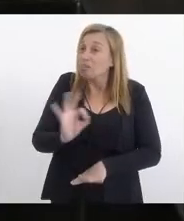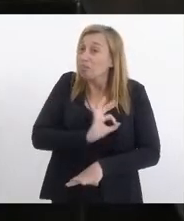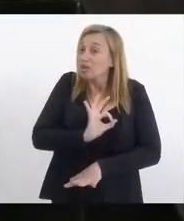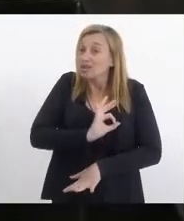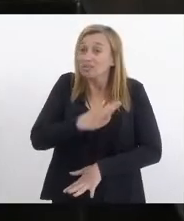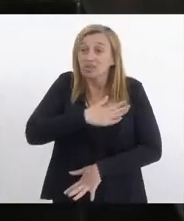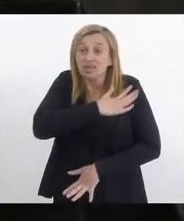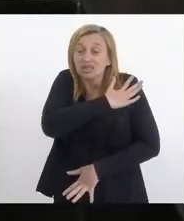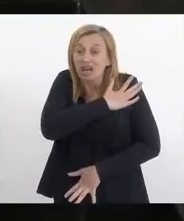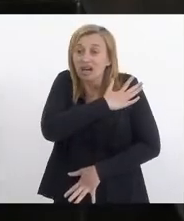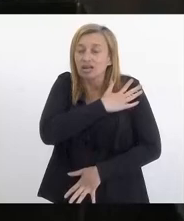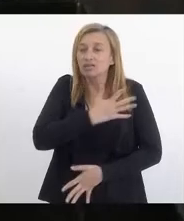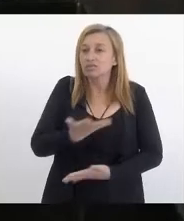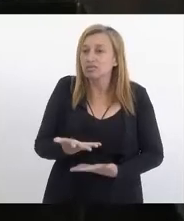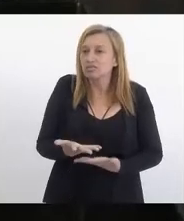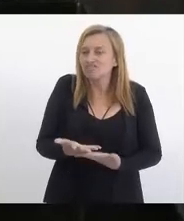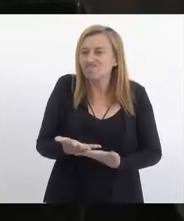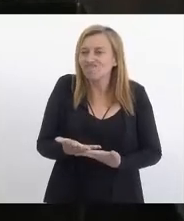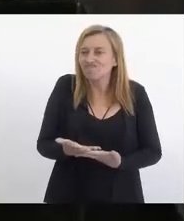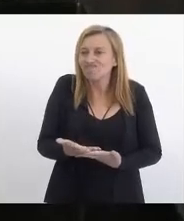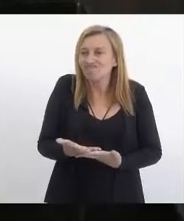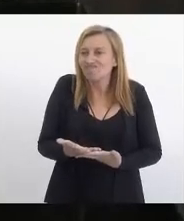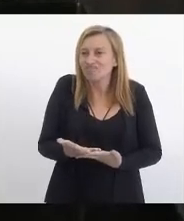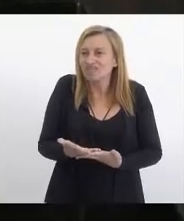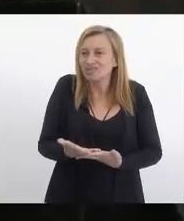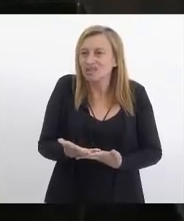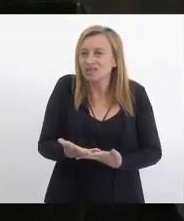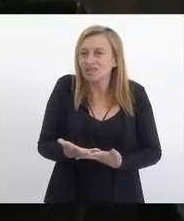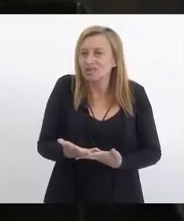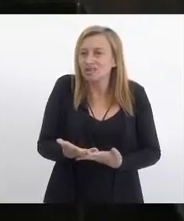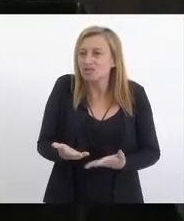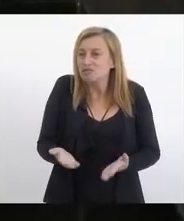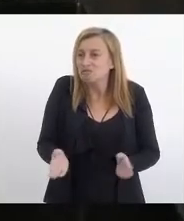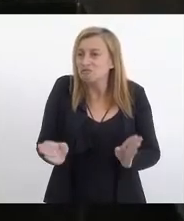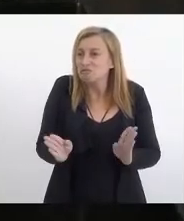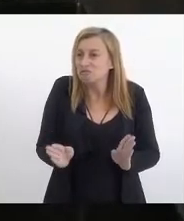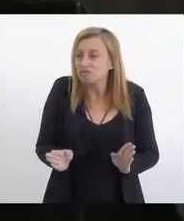Militar, enfim, desfechou uma operação